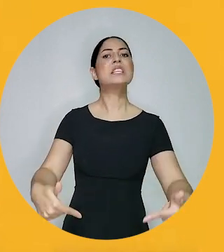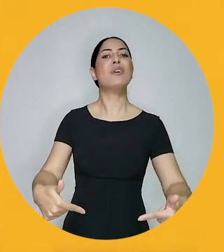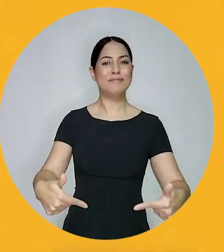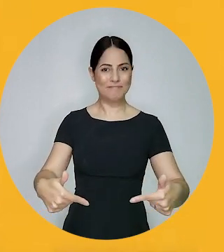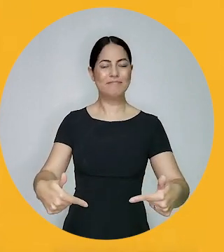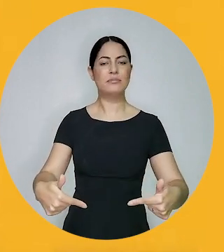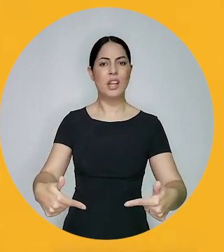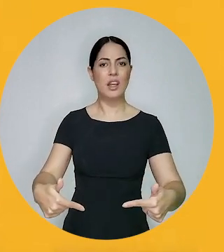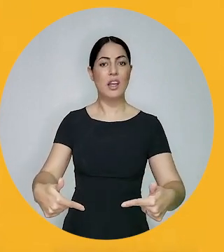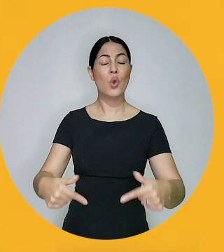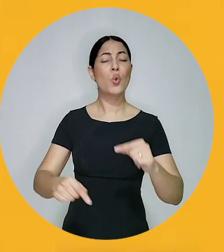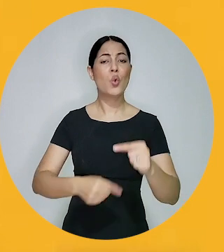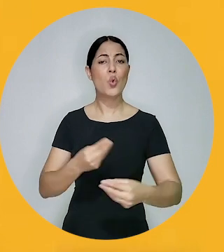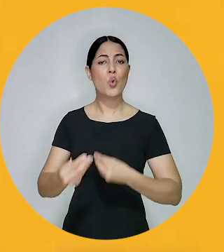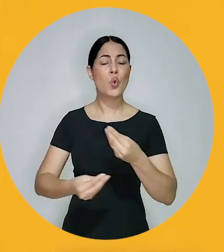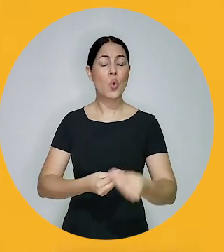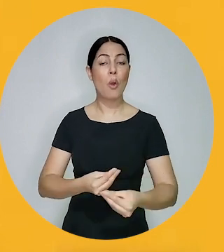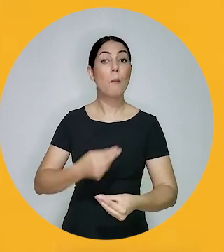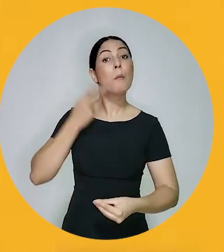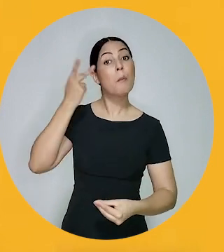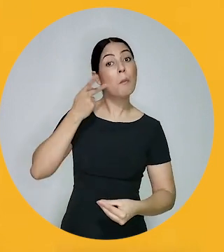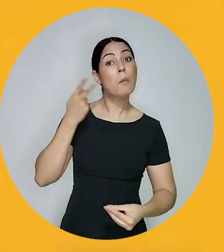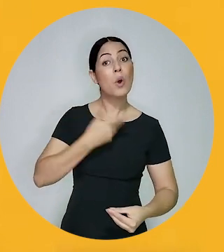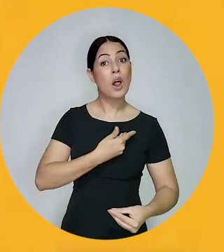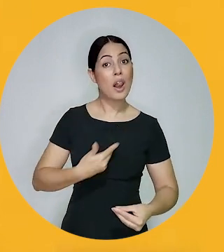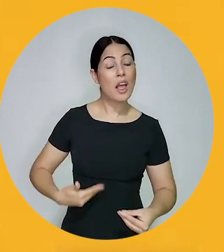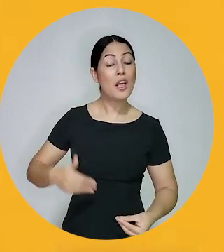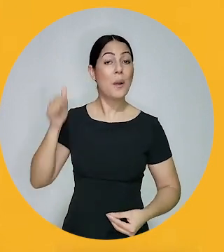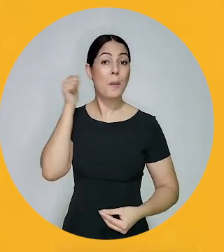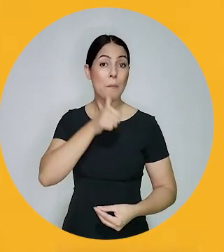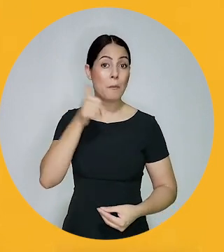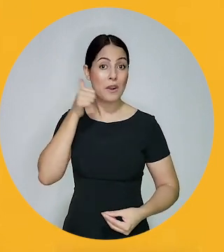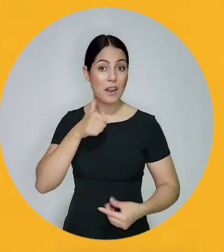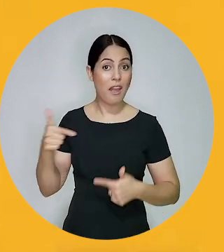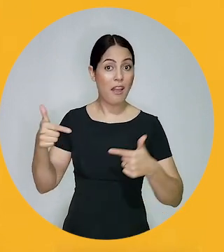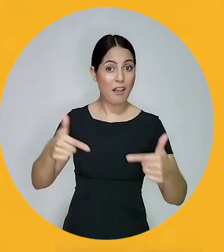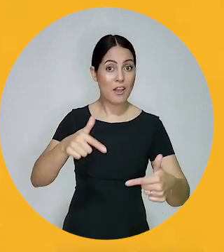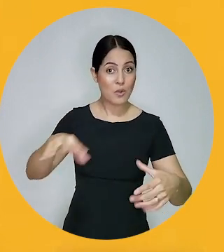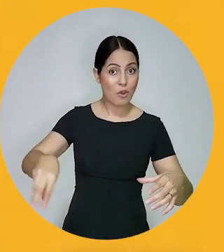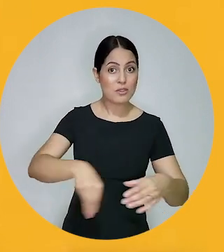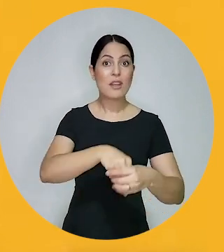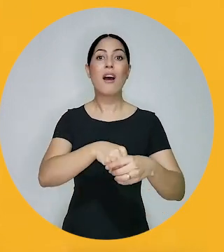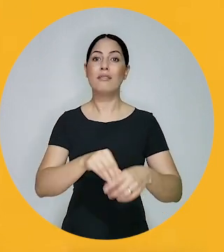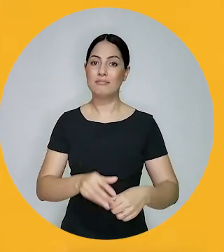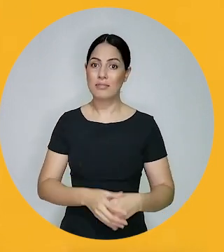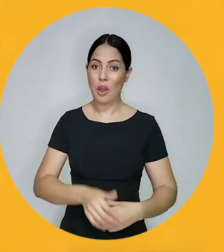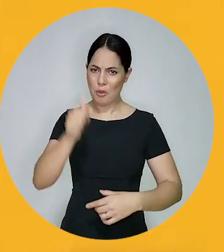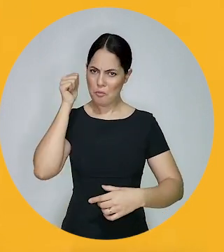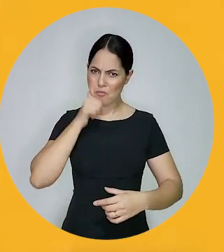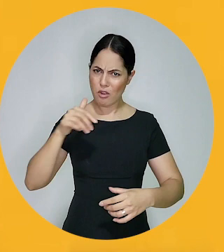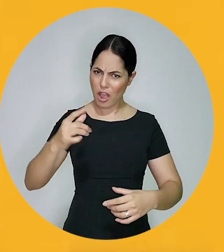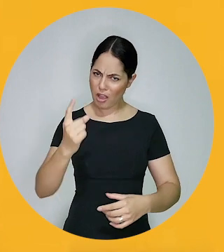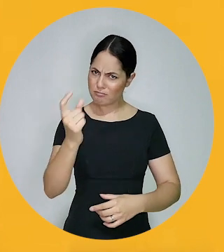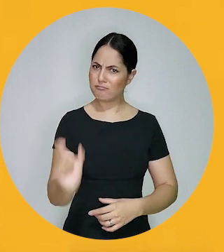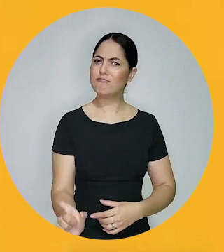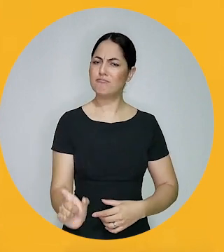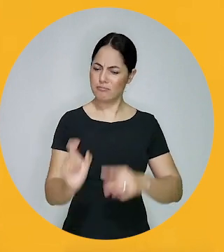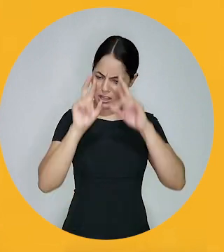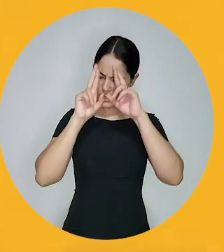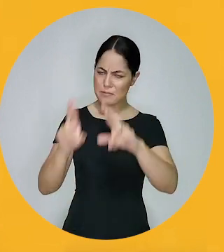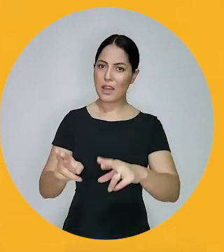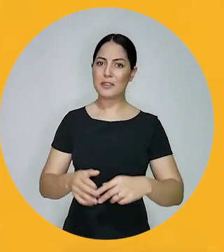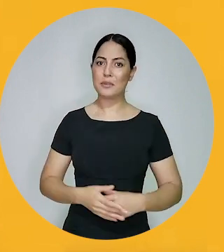essas políticas institucionais vocacionadas à inclusão da mulher, ao respeito da mulher,